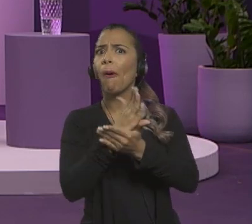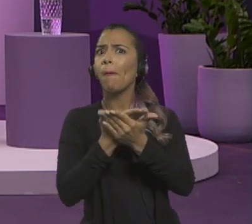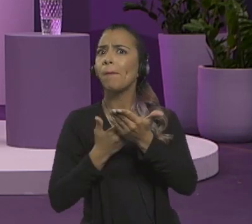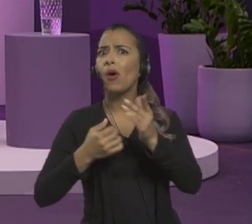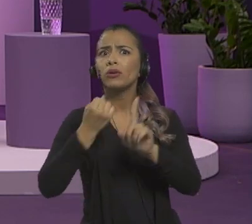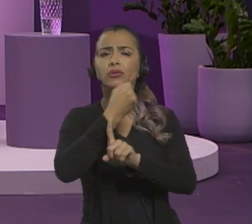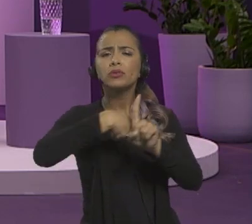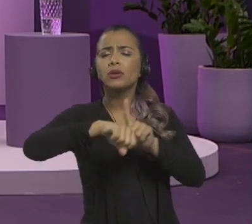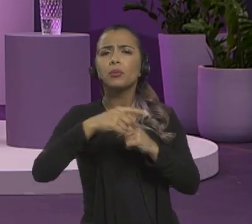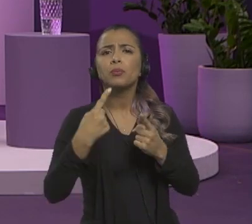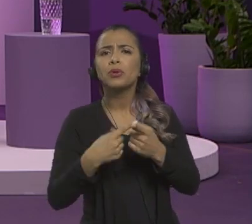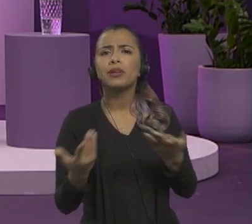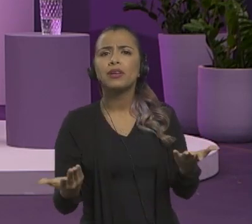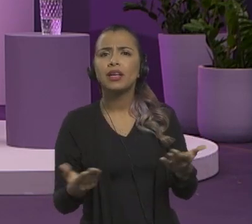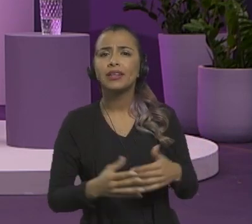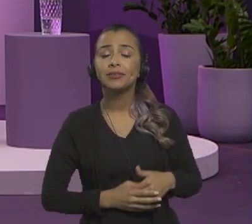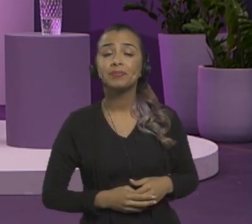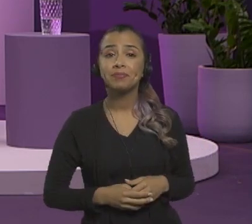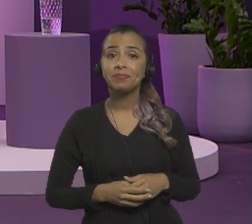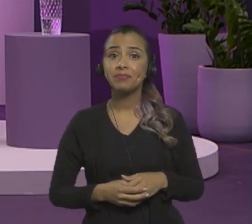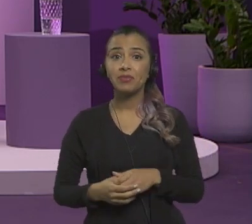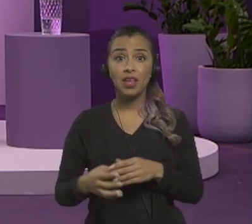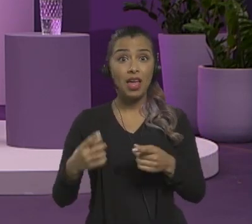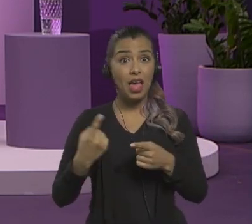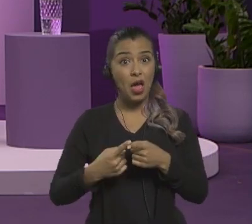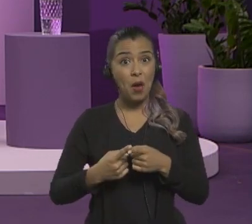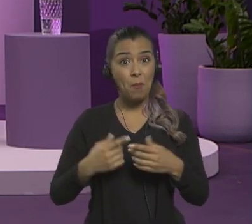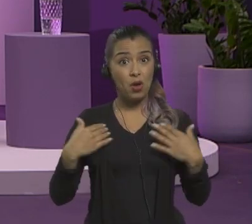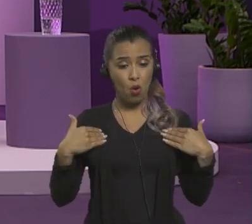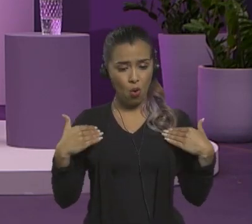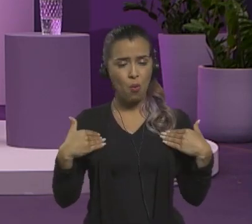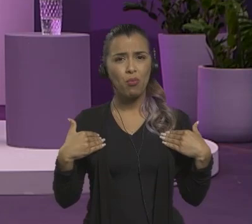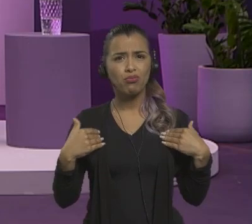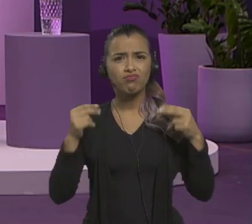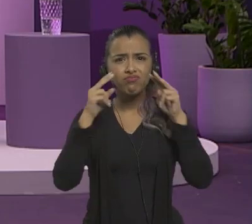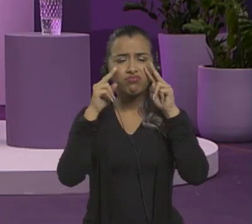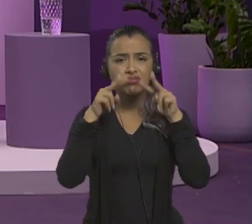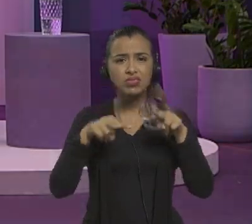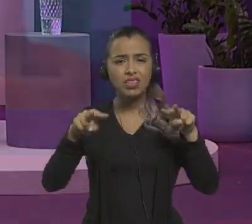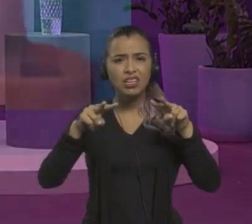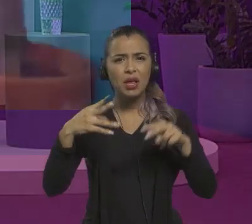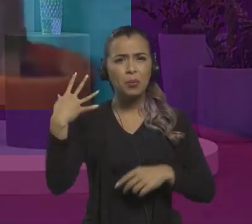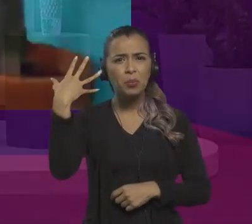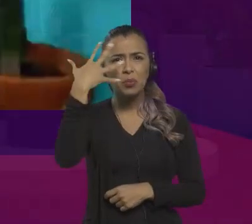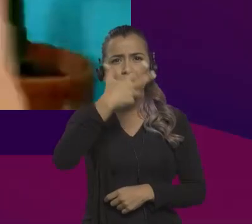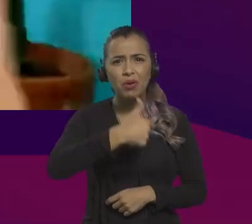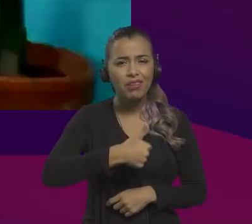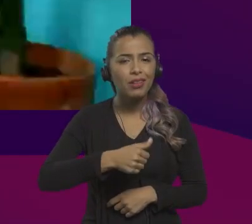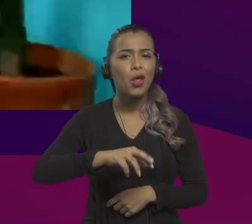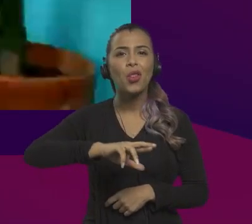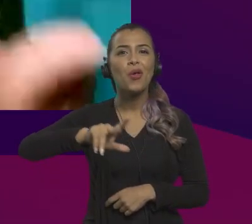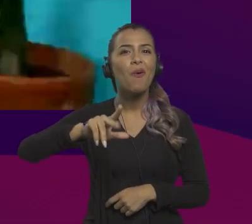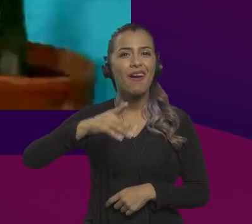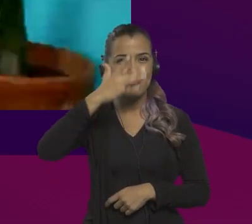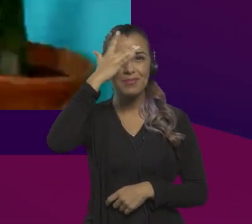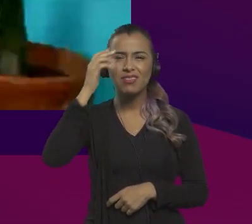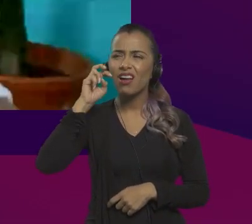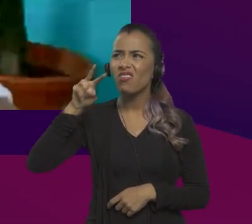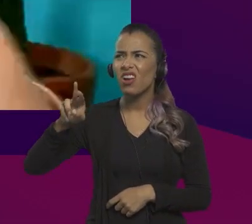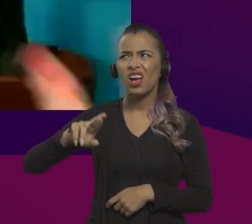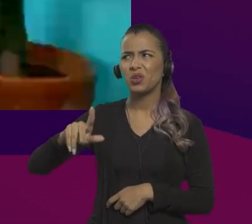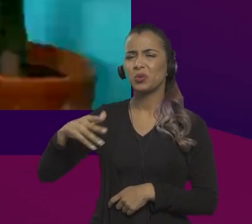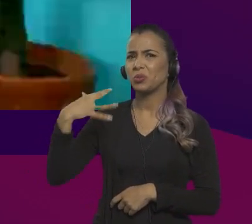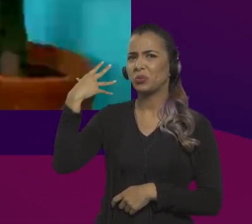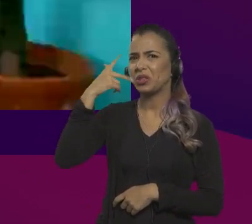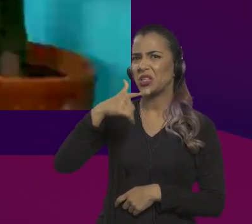Ah, incomoda porque o corpo gordo, ele não é visto como um corpo bonito, ele não é visto como um corpo aceitável, ele não é visto como um corpo saudável, a gente sabe disso tudo, a